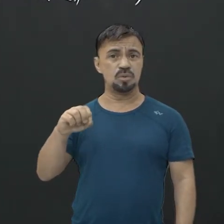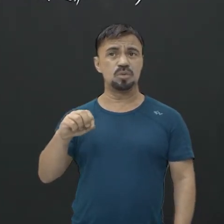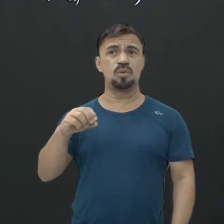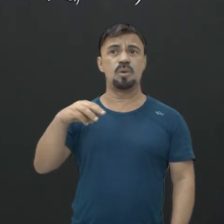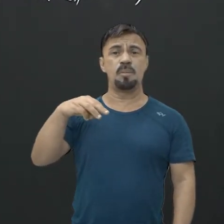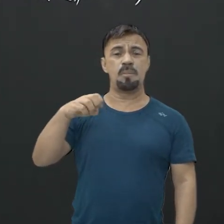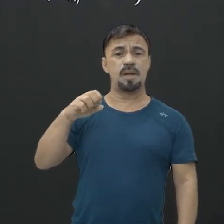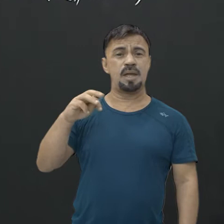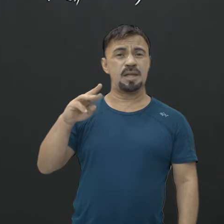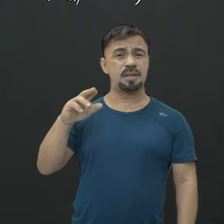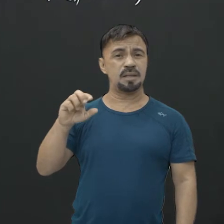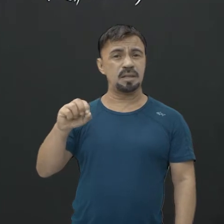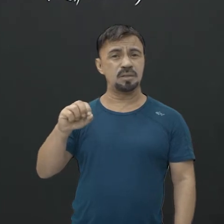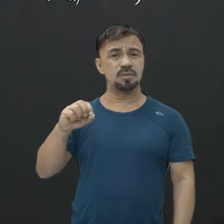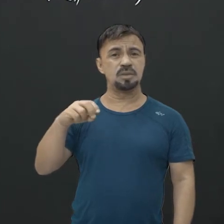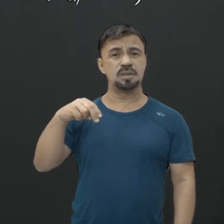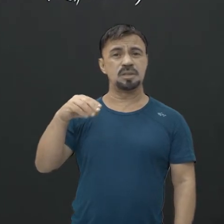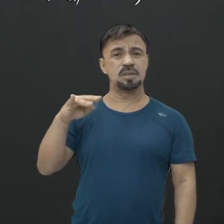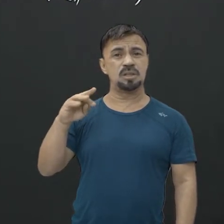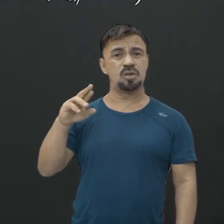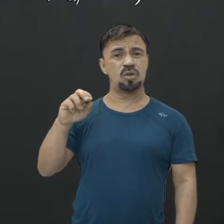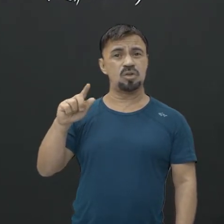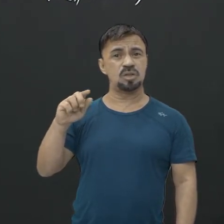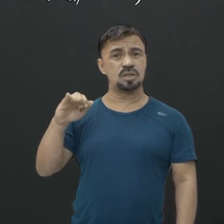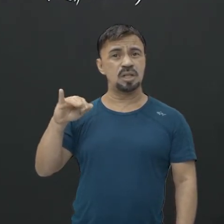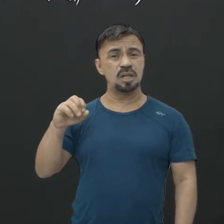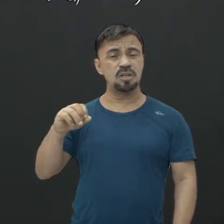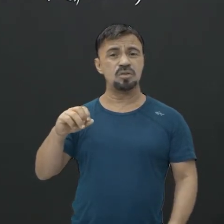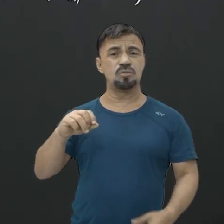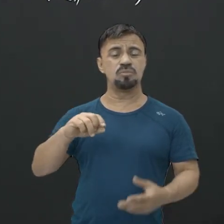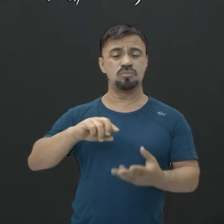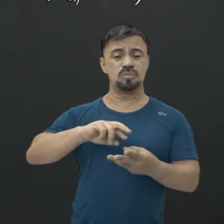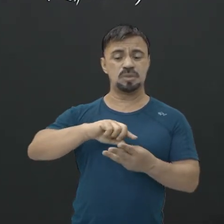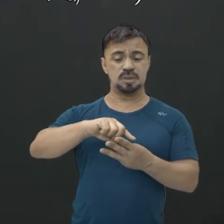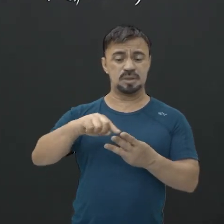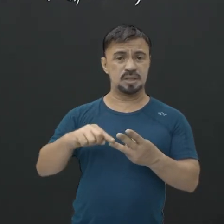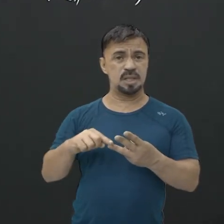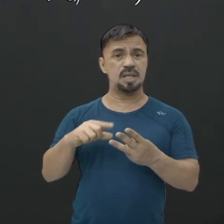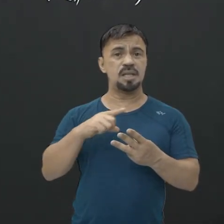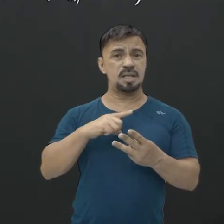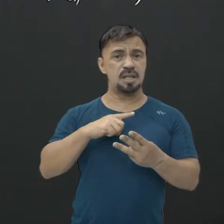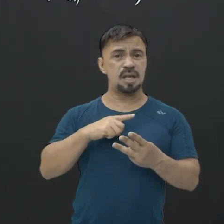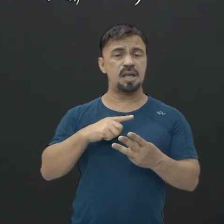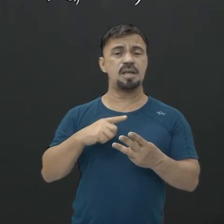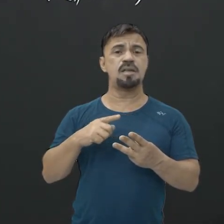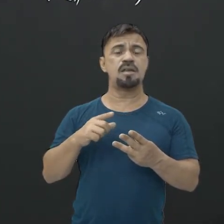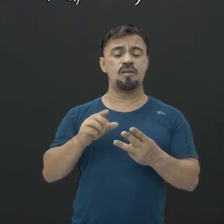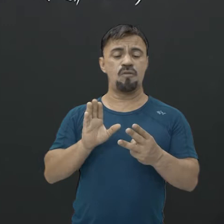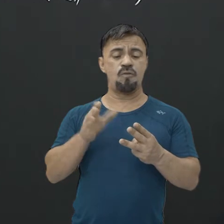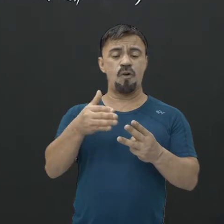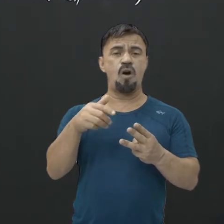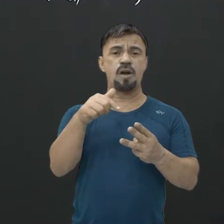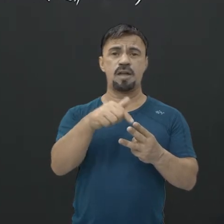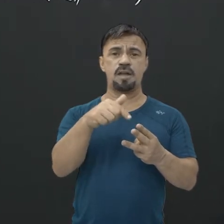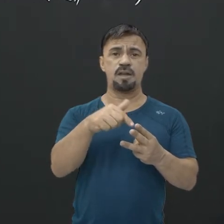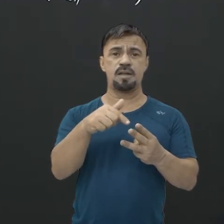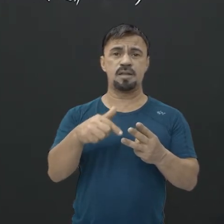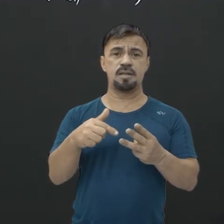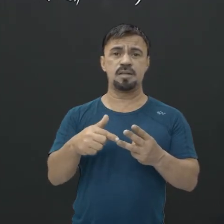metano, dióxido de nitrogênio. Tem alguns outros numa proporção menor? Tem sim. Mas vamos dar um enfoque nos